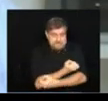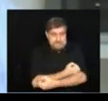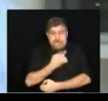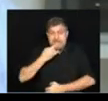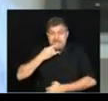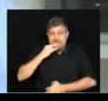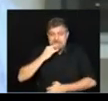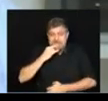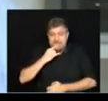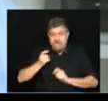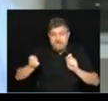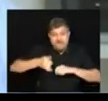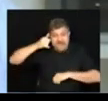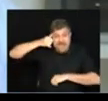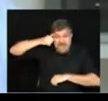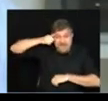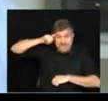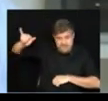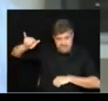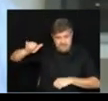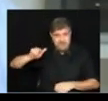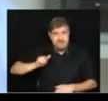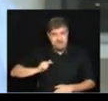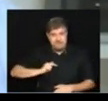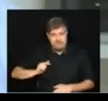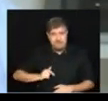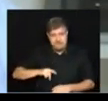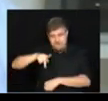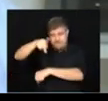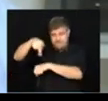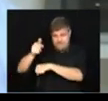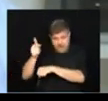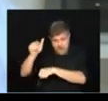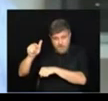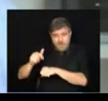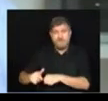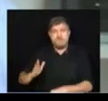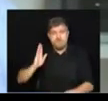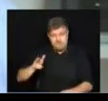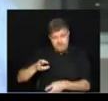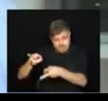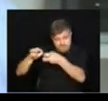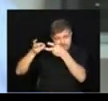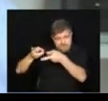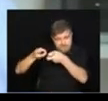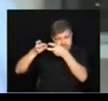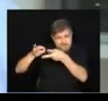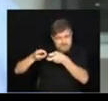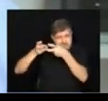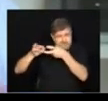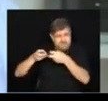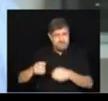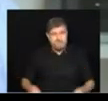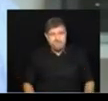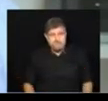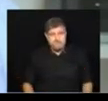ser combatido, isso todas as guias internacionais já verificam isso.